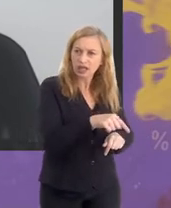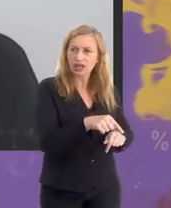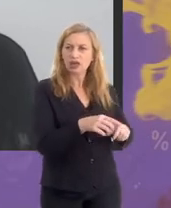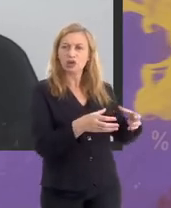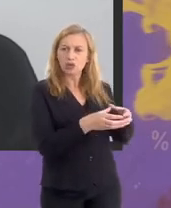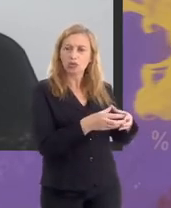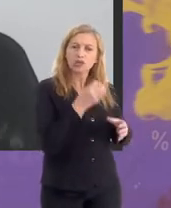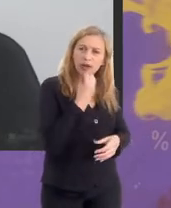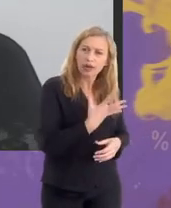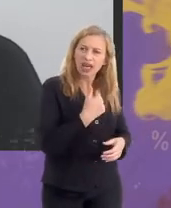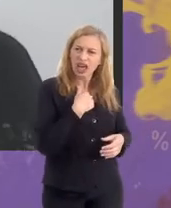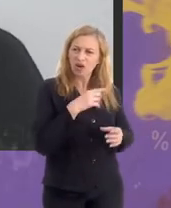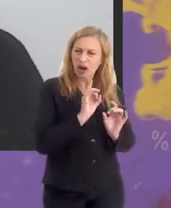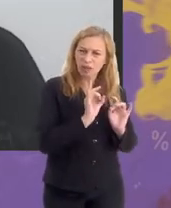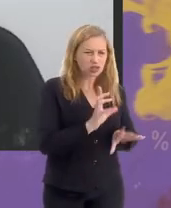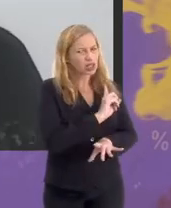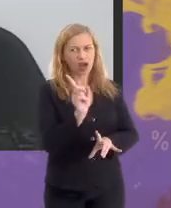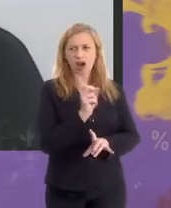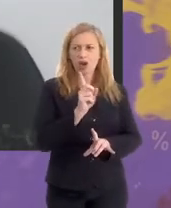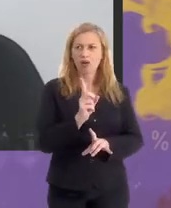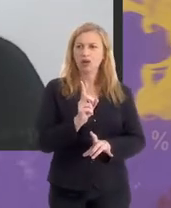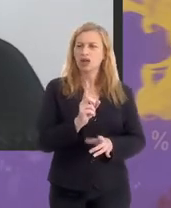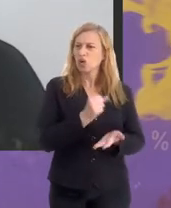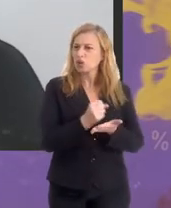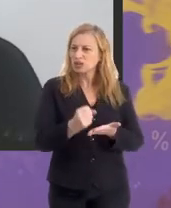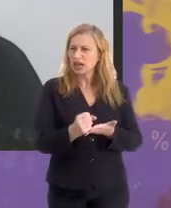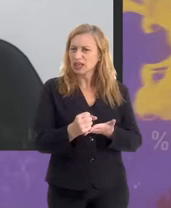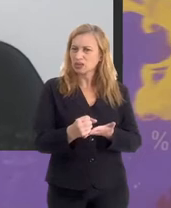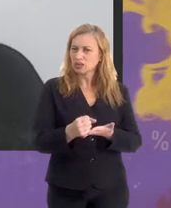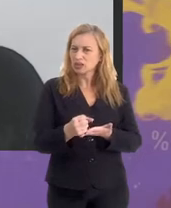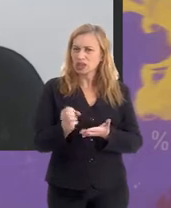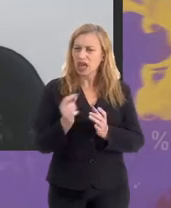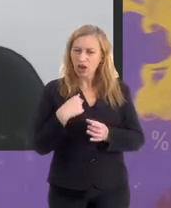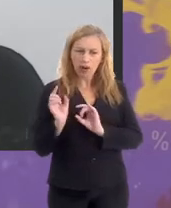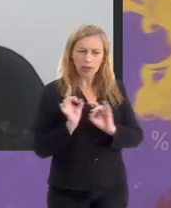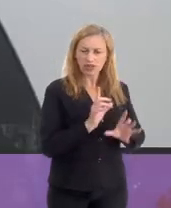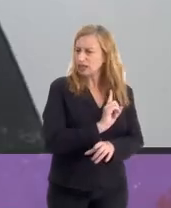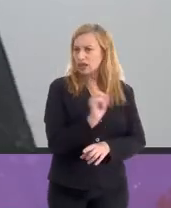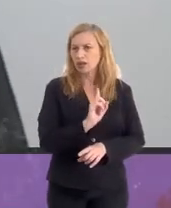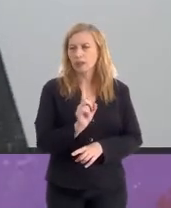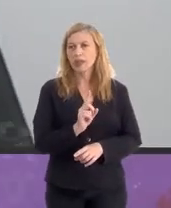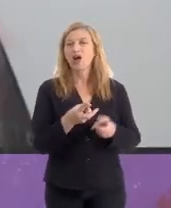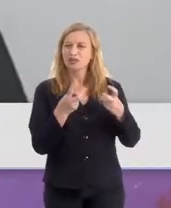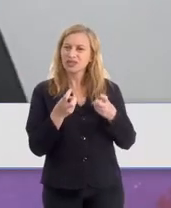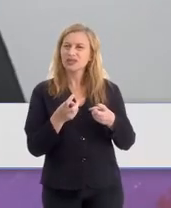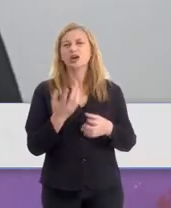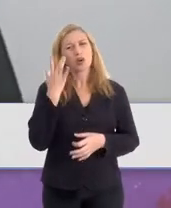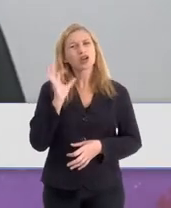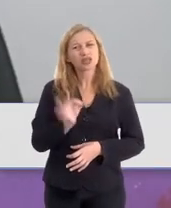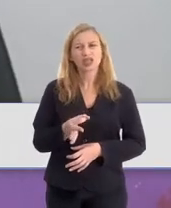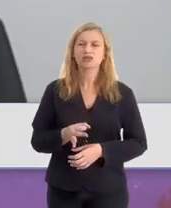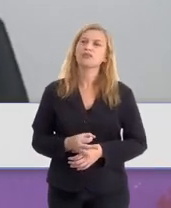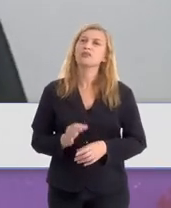trabalho aqui tô agradando o grupo dando bem não vou não vou sair daqui não Não tem Contrato me faça sair e você só fiz essa